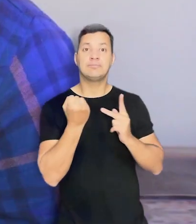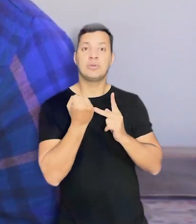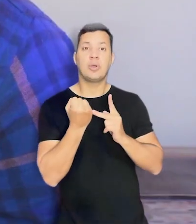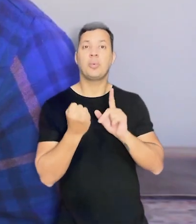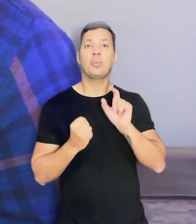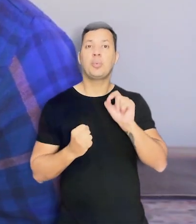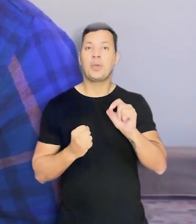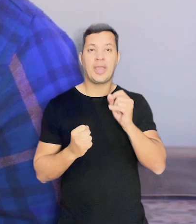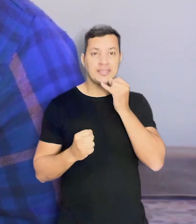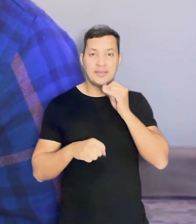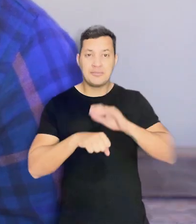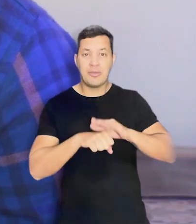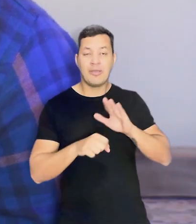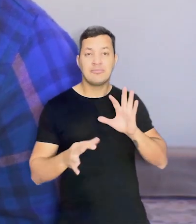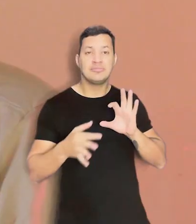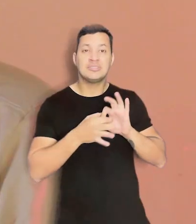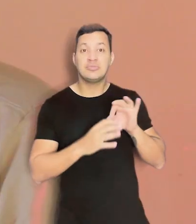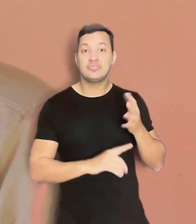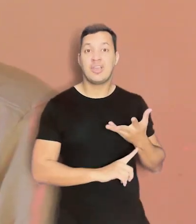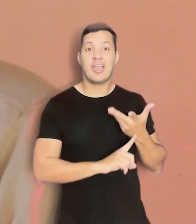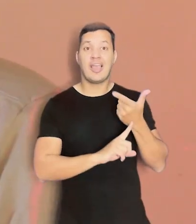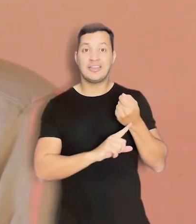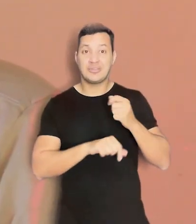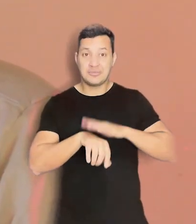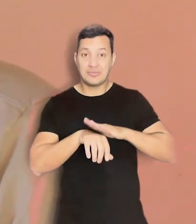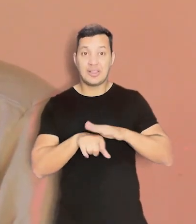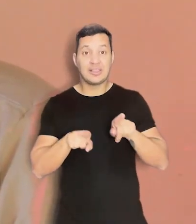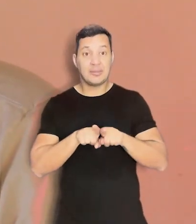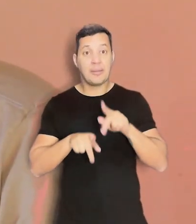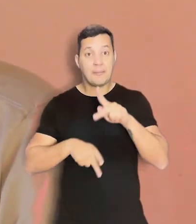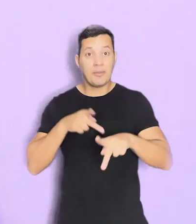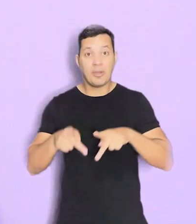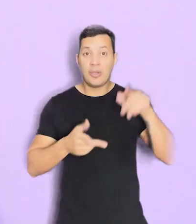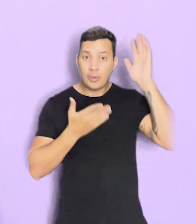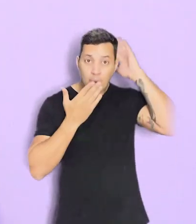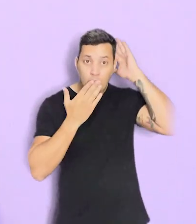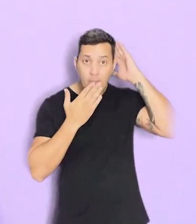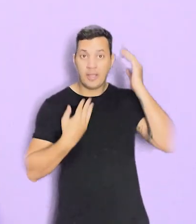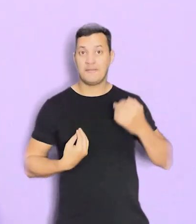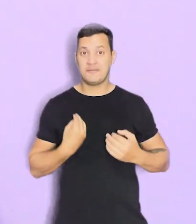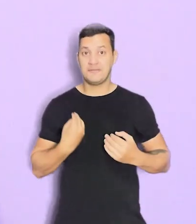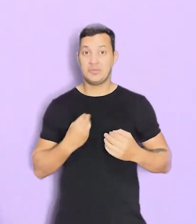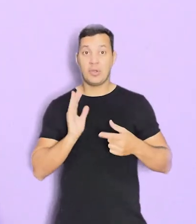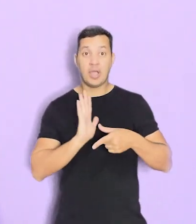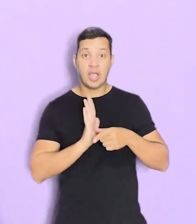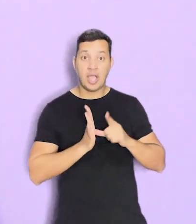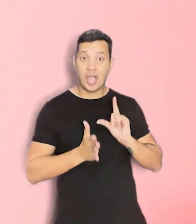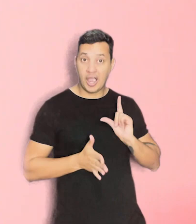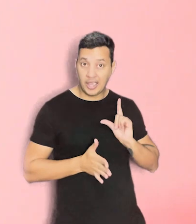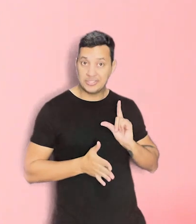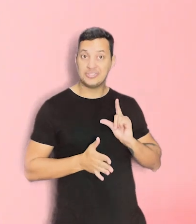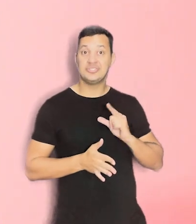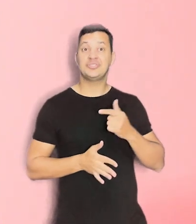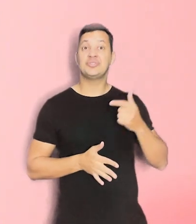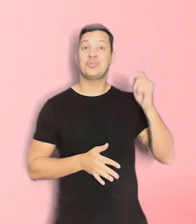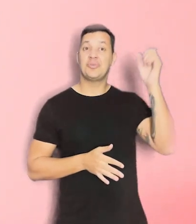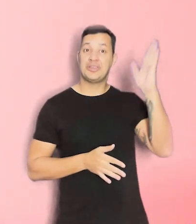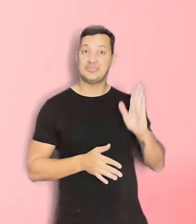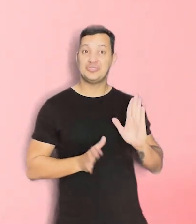entre a arte produzida por eles e os povos indígenas que viviam na cidade quando o Brasil se tornou independente de